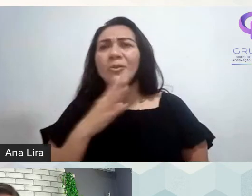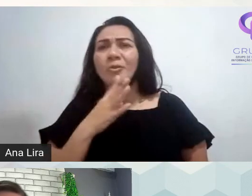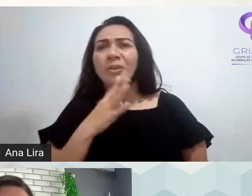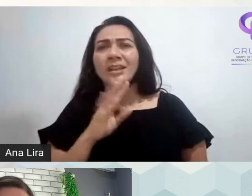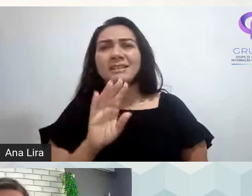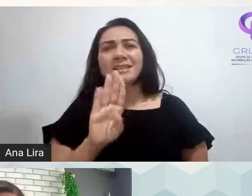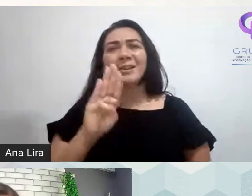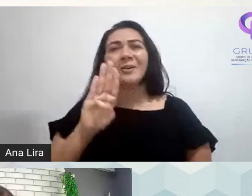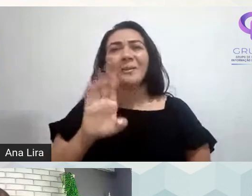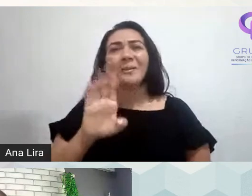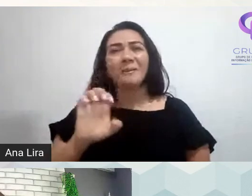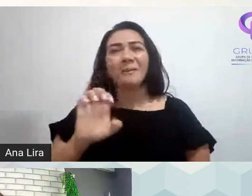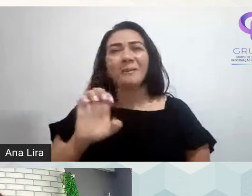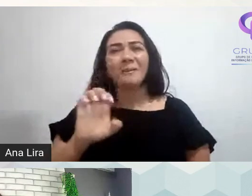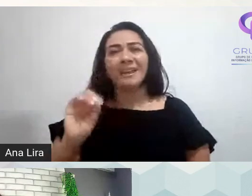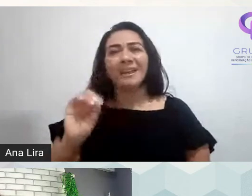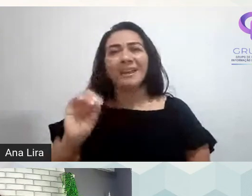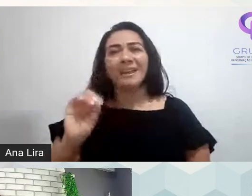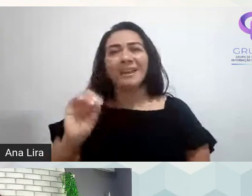conheço.